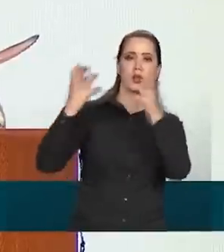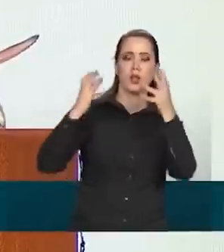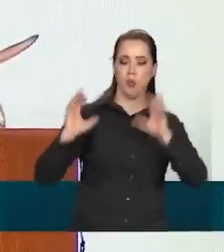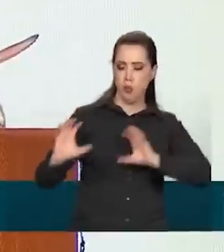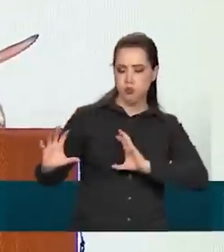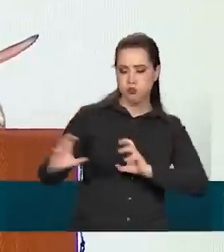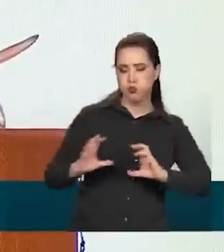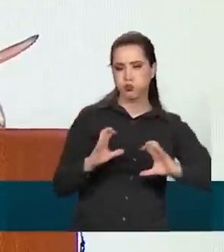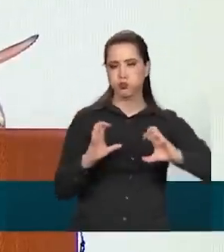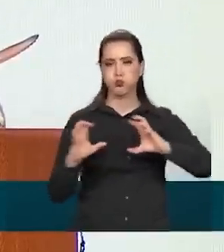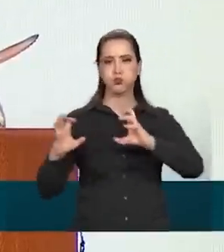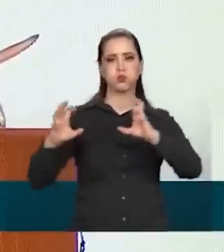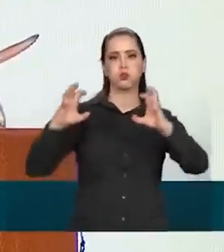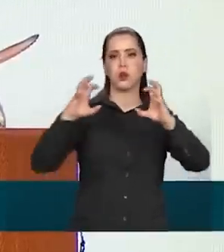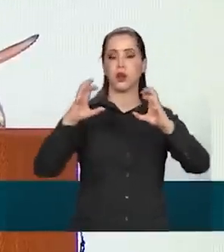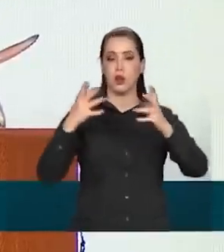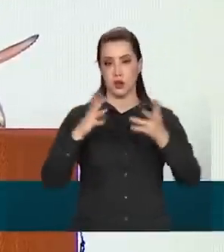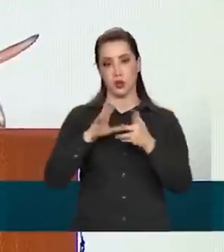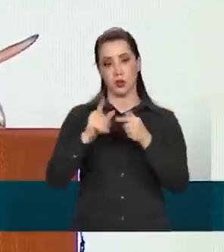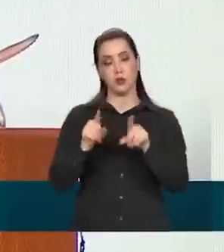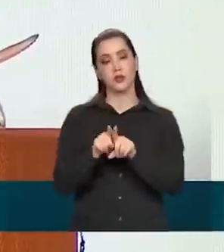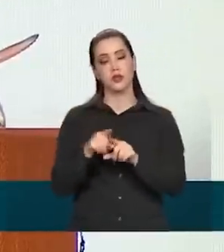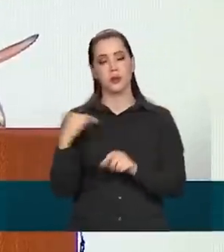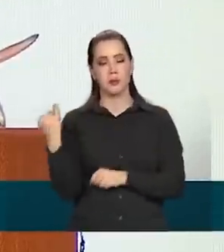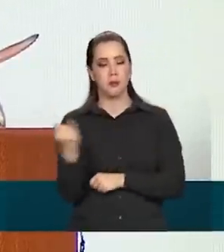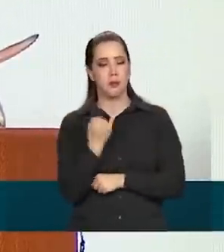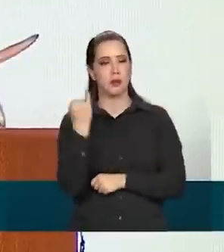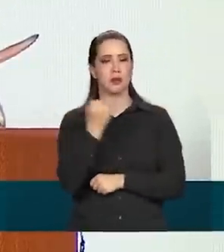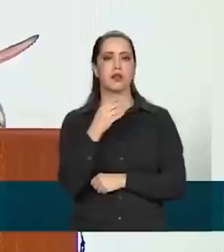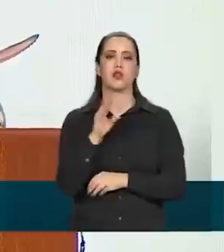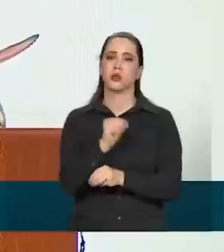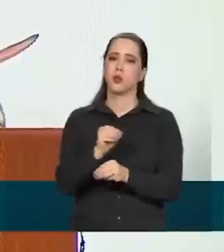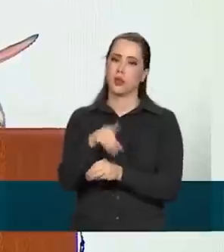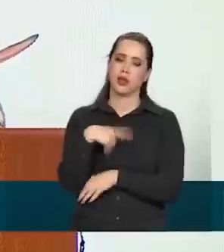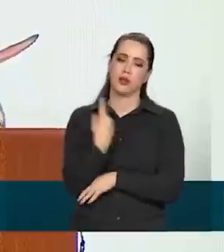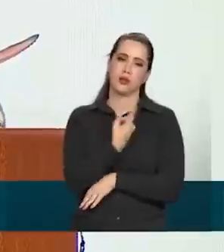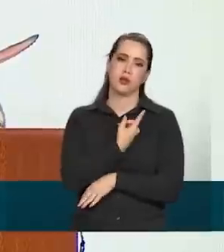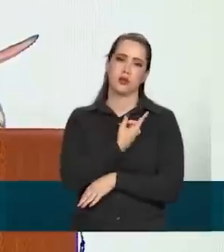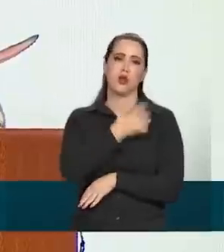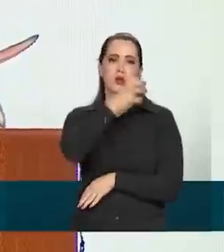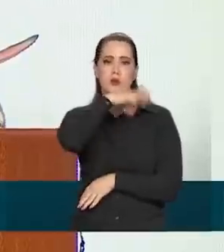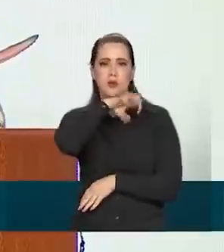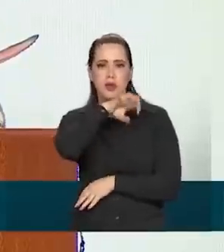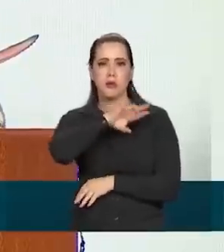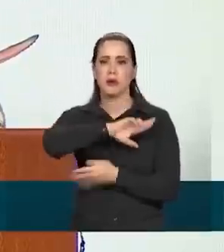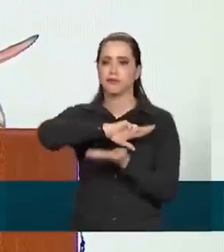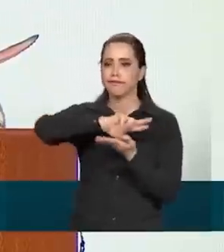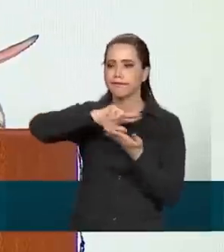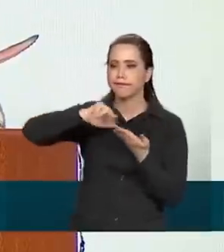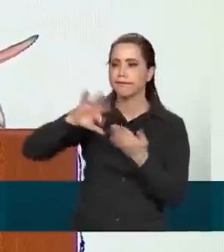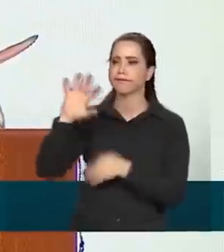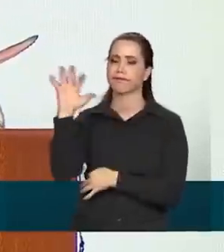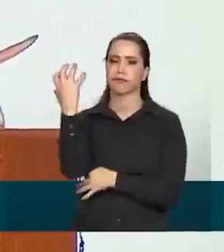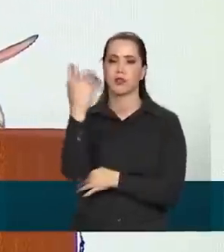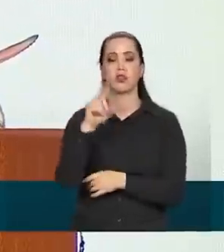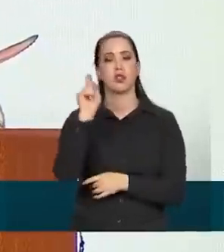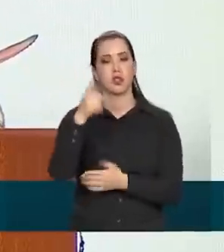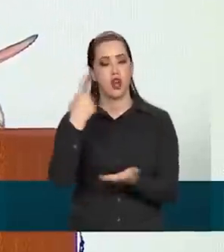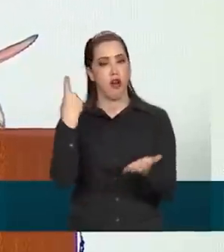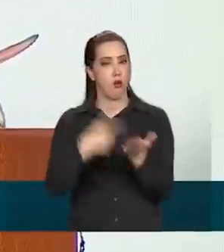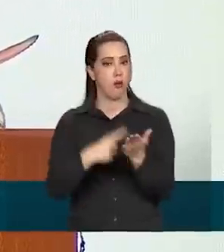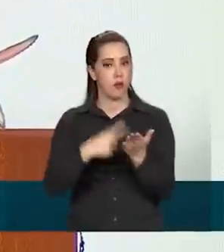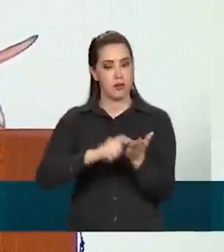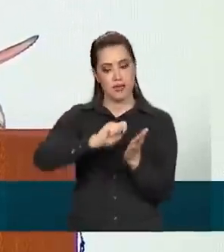e fundamentais para a preservação da nossa biodiversidade. Como já foi considerado no Acordo de